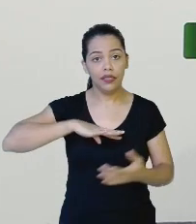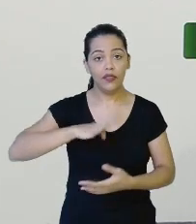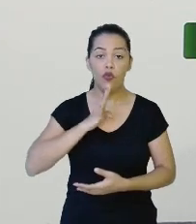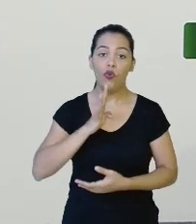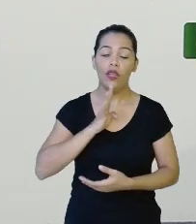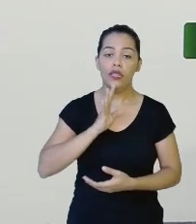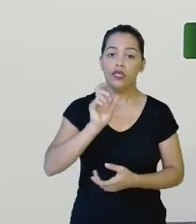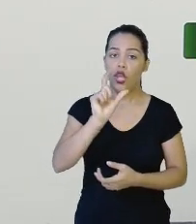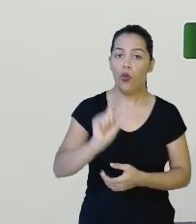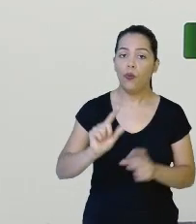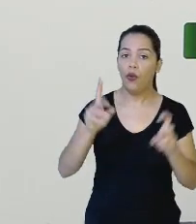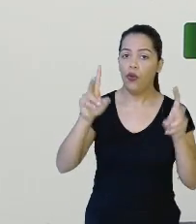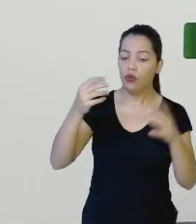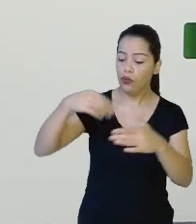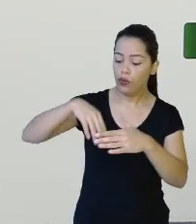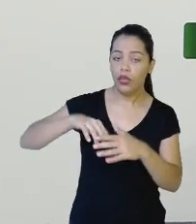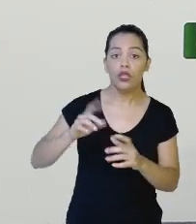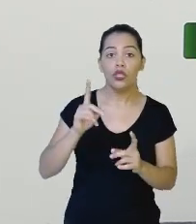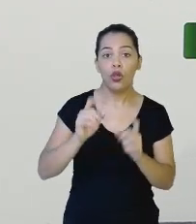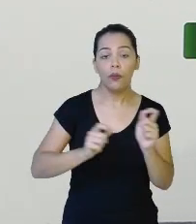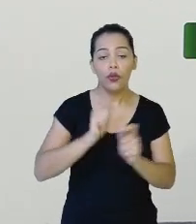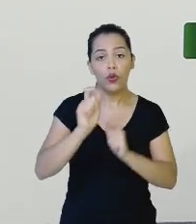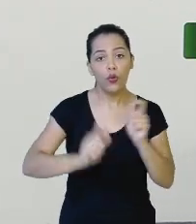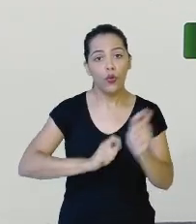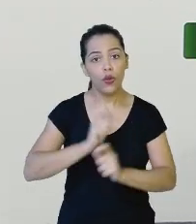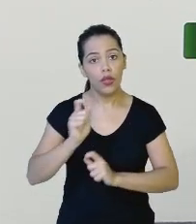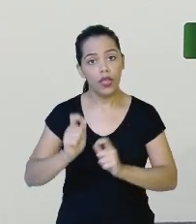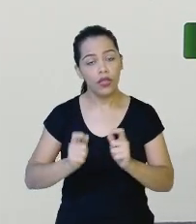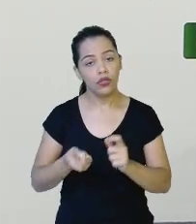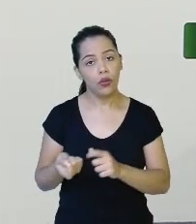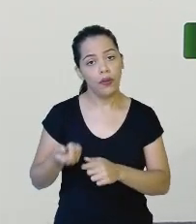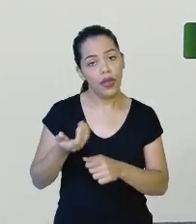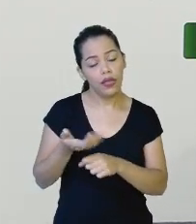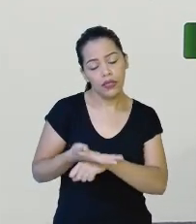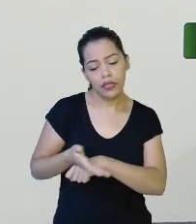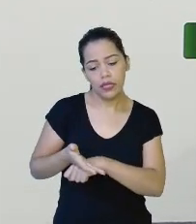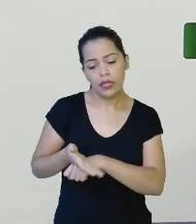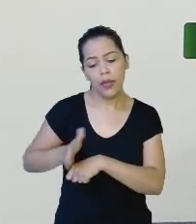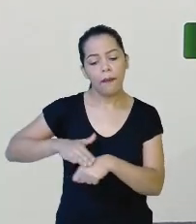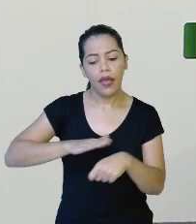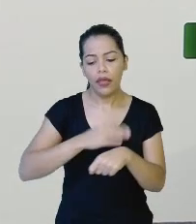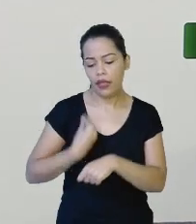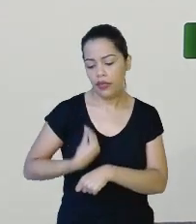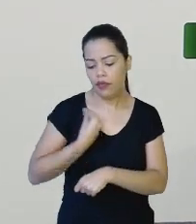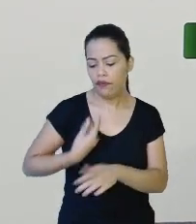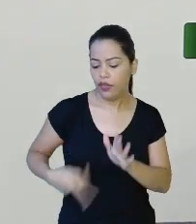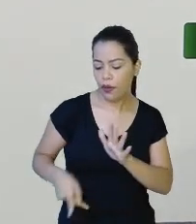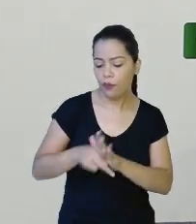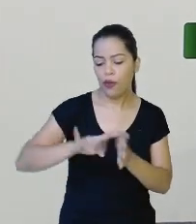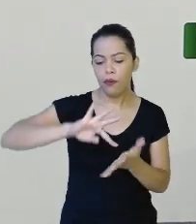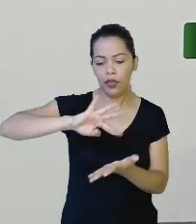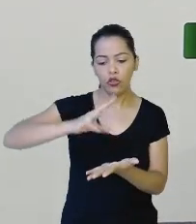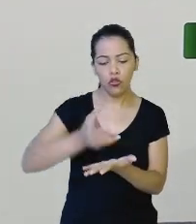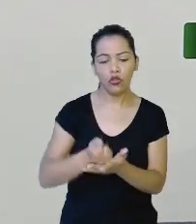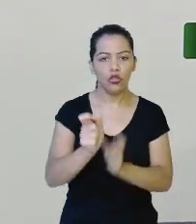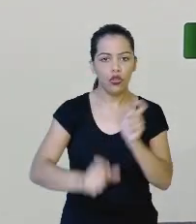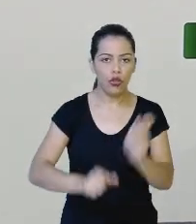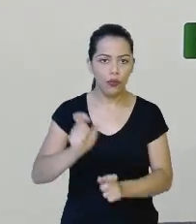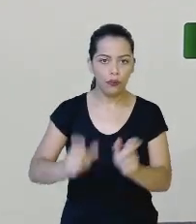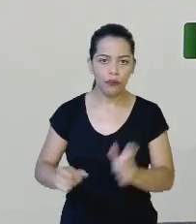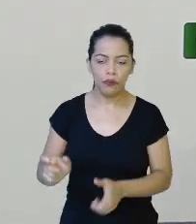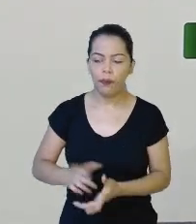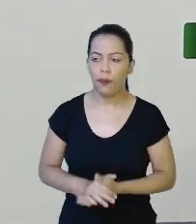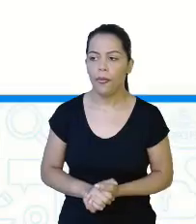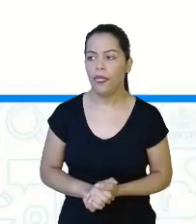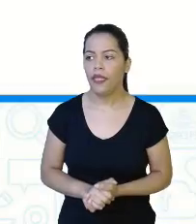costumes e como vivem os quilombolas, ok? Para iniciar, eu gostaria de mostrar a vocês esta